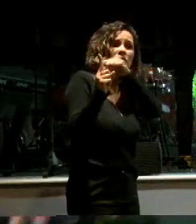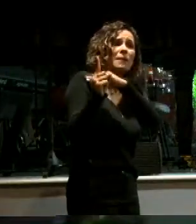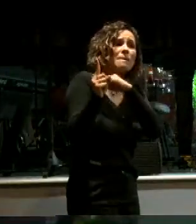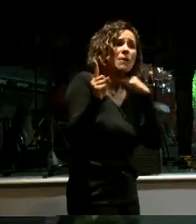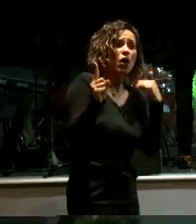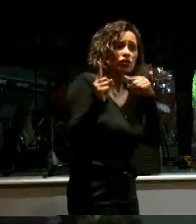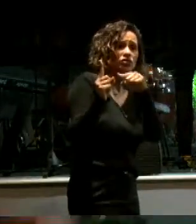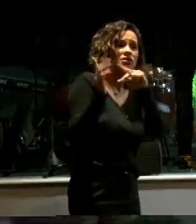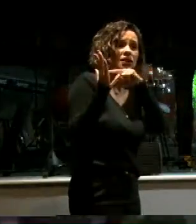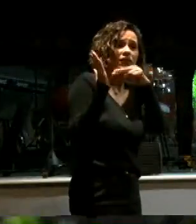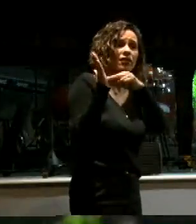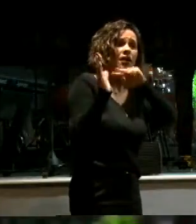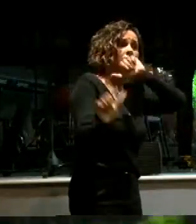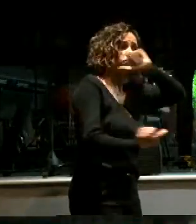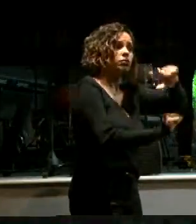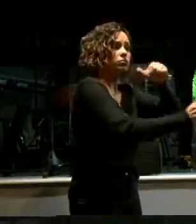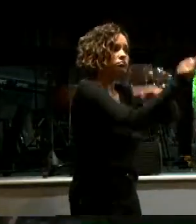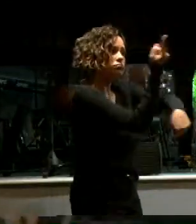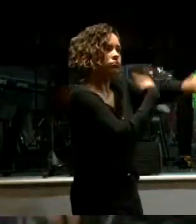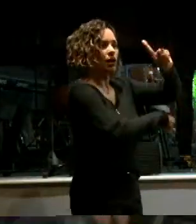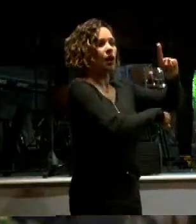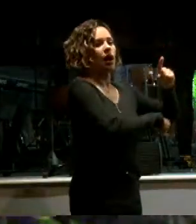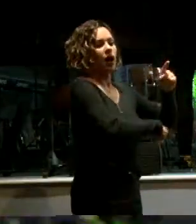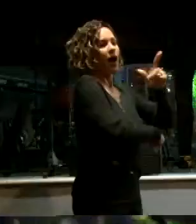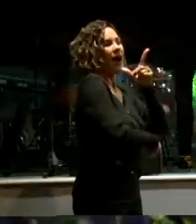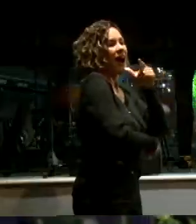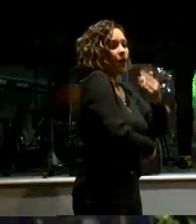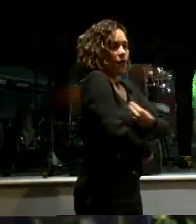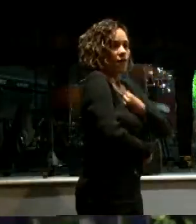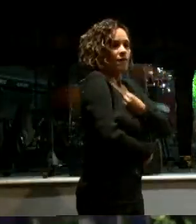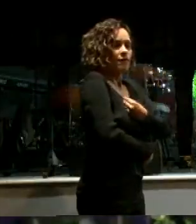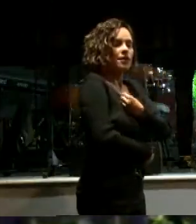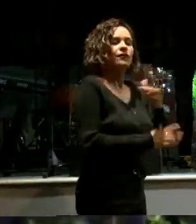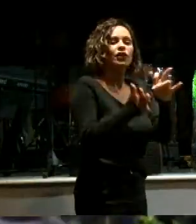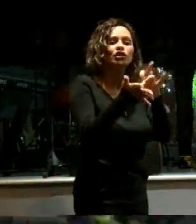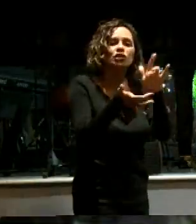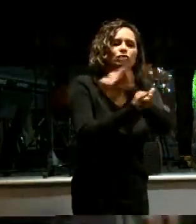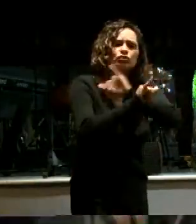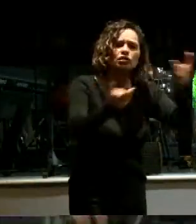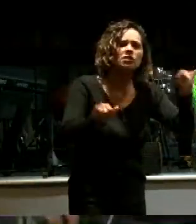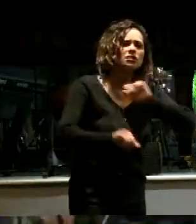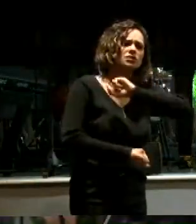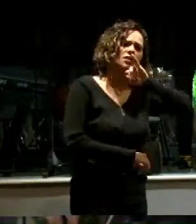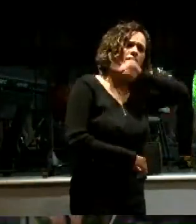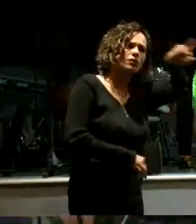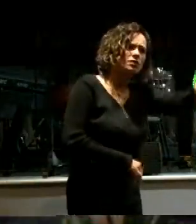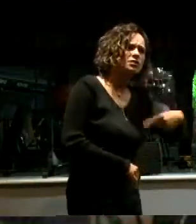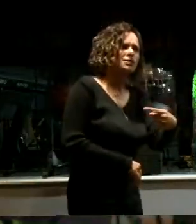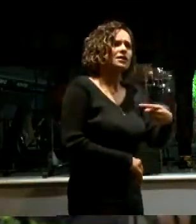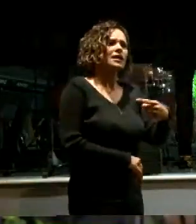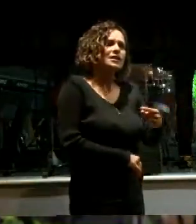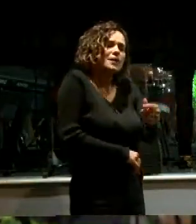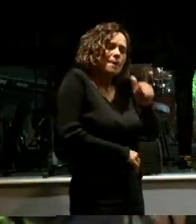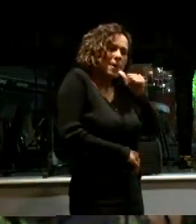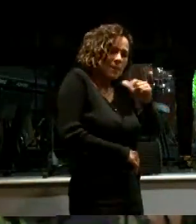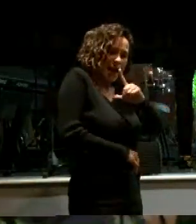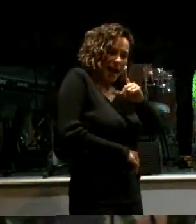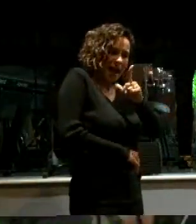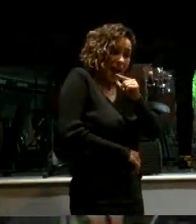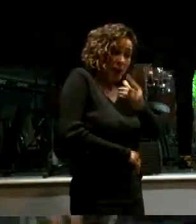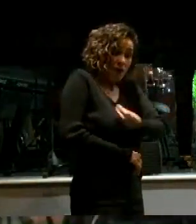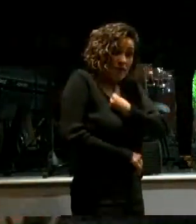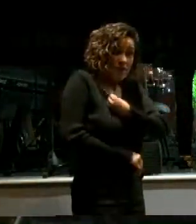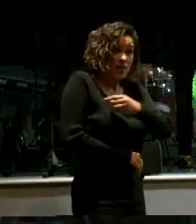em água viva, que Jesus disse: aquele que beber da minha água nunca mais terá sede, pelo contrário, do